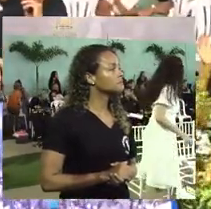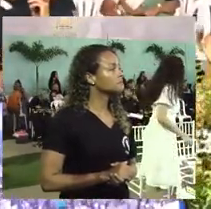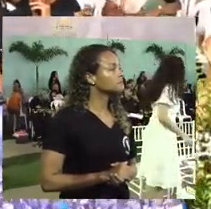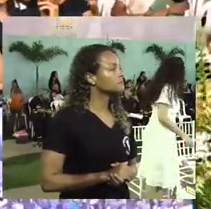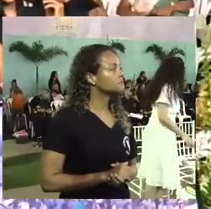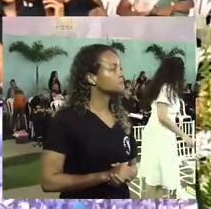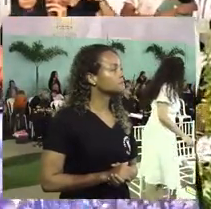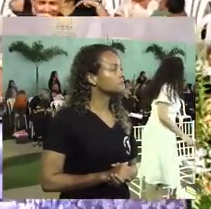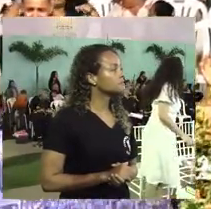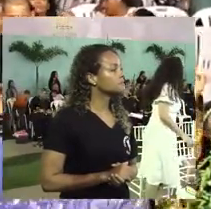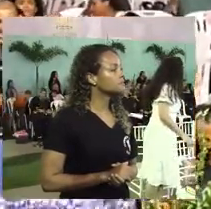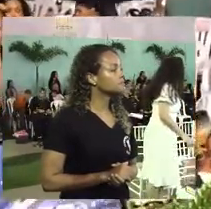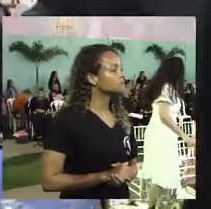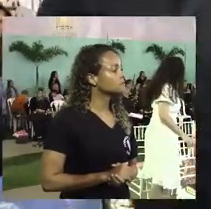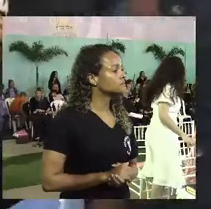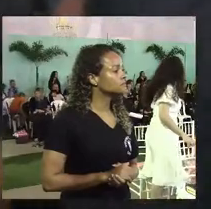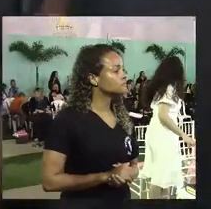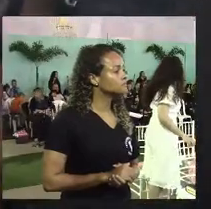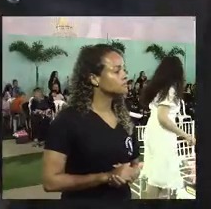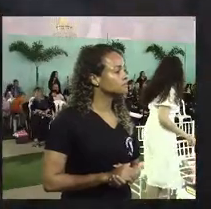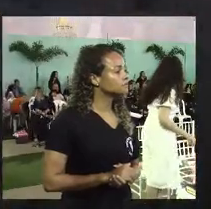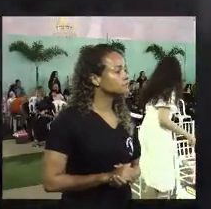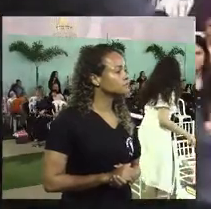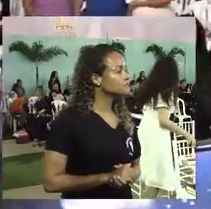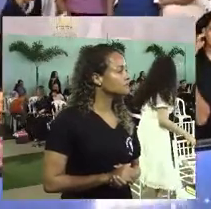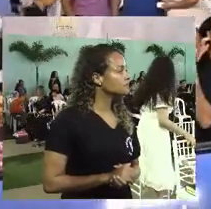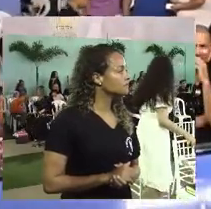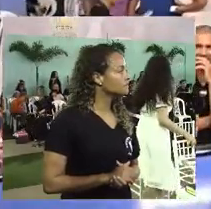fala da volta de Jesus tenho aí tá